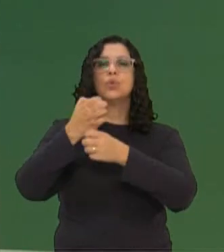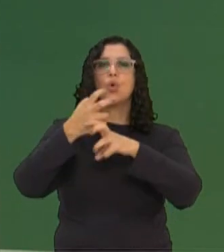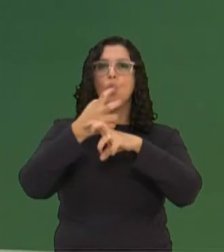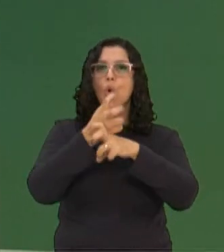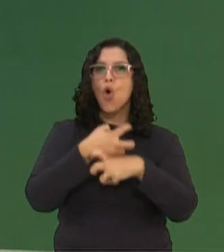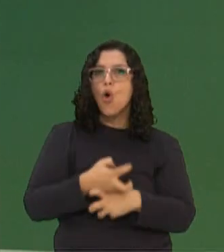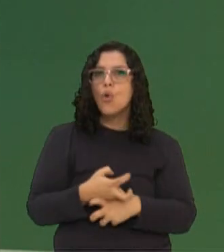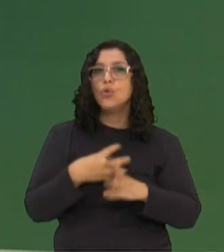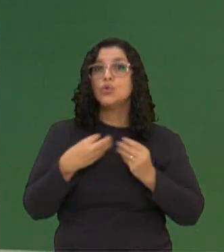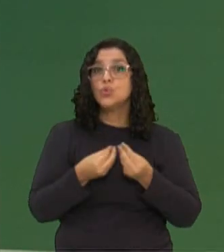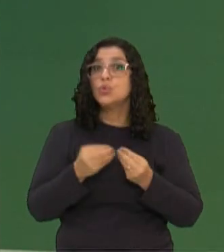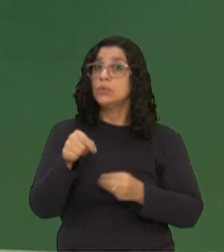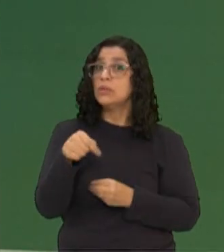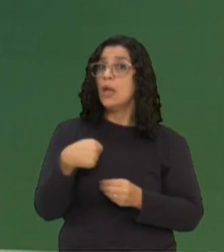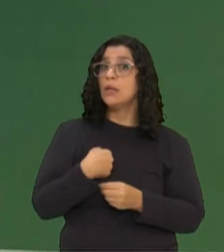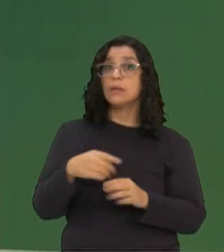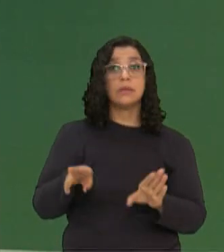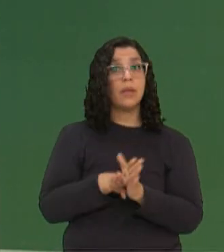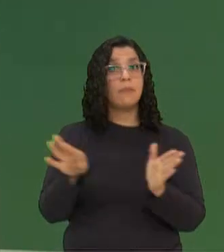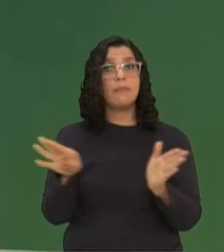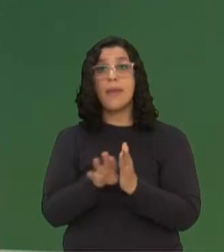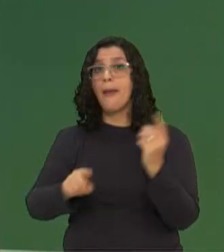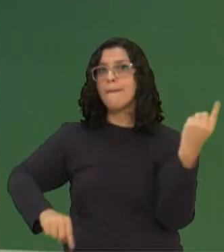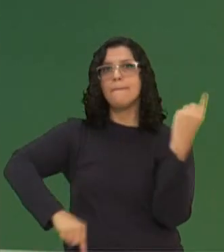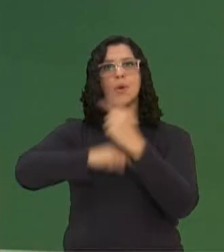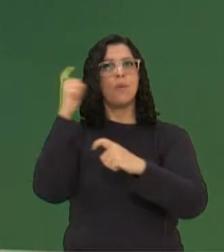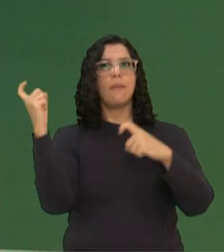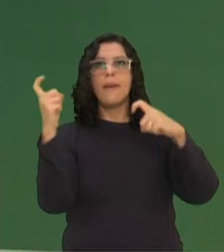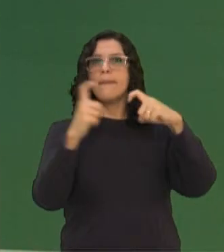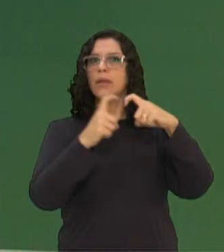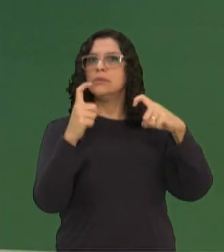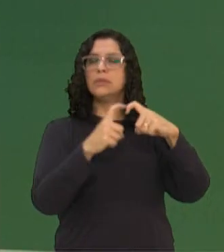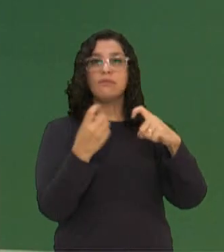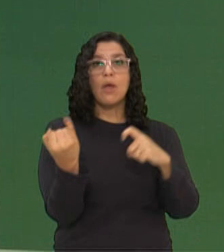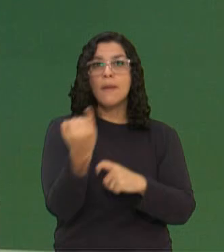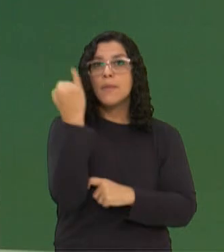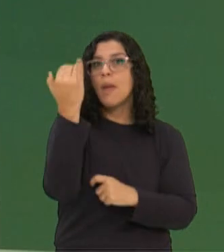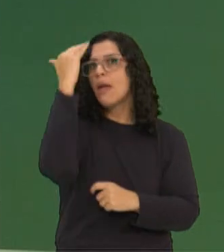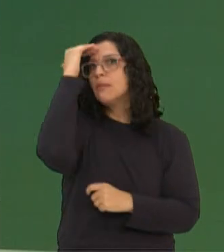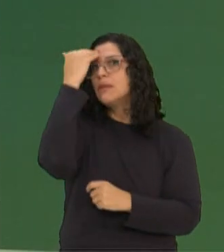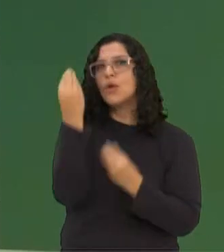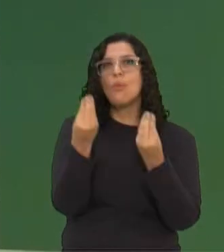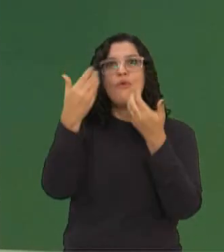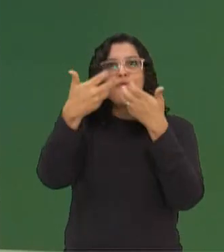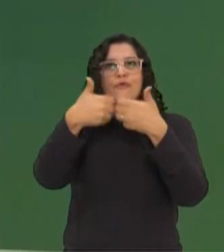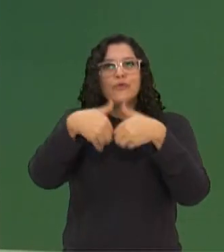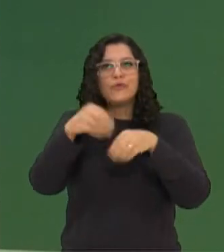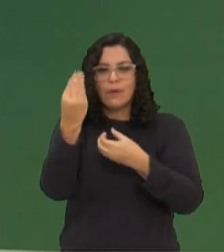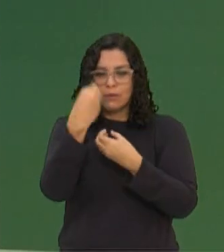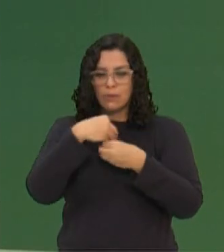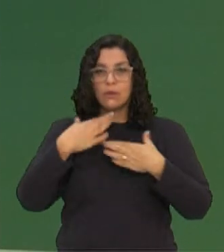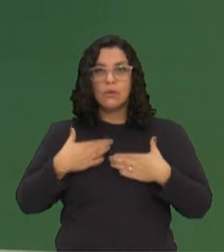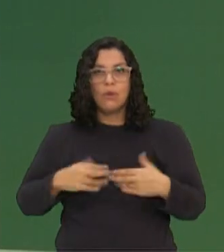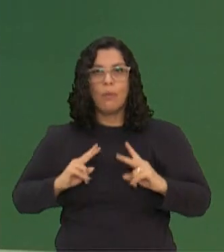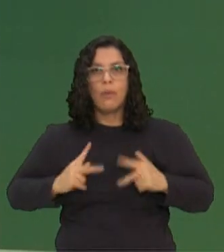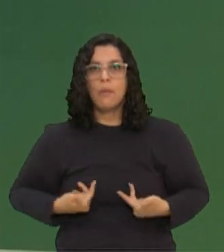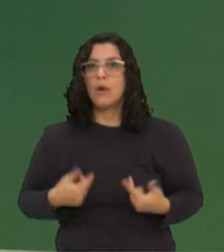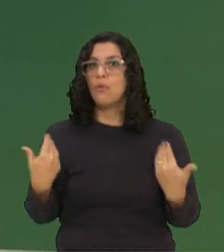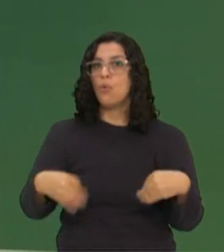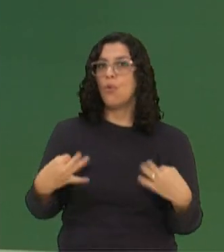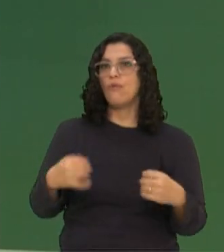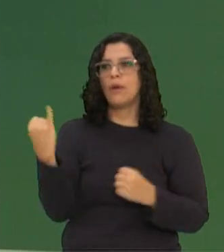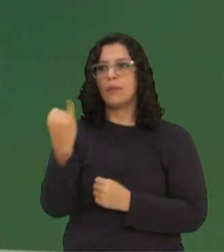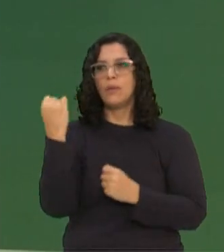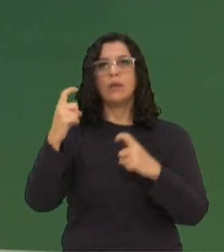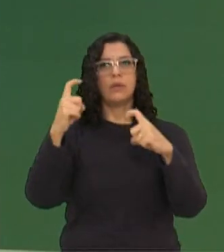um grande salto para a medicina. Você conseguir entender isso. Foi um salto impressionante para a medicina e